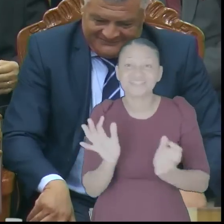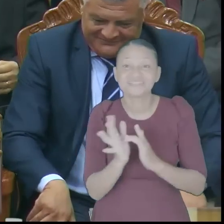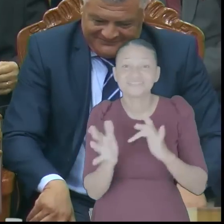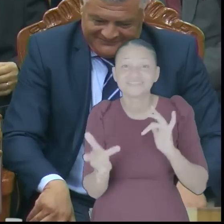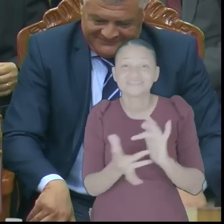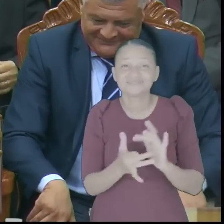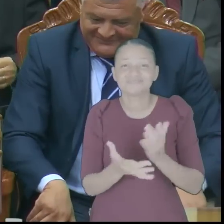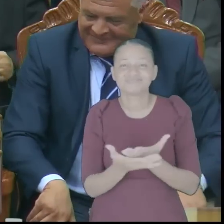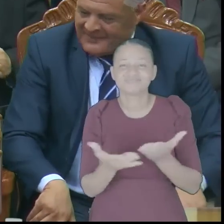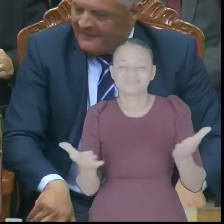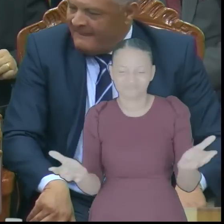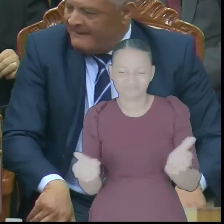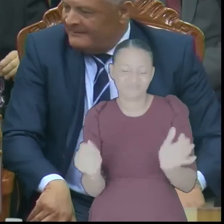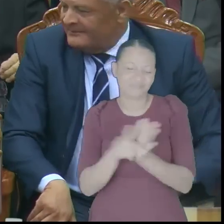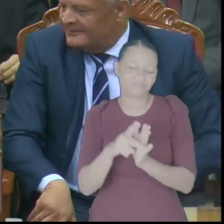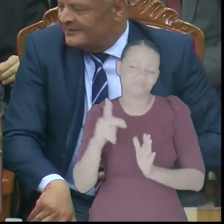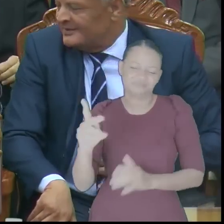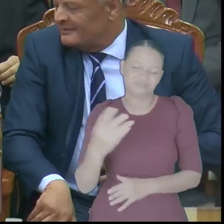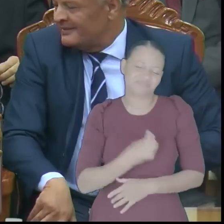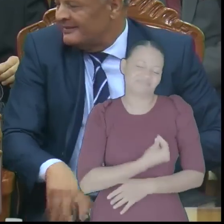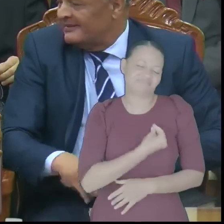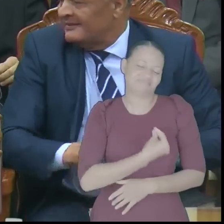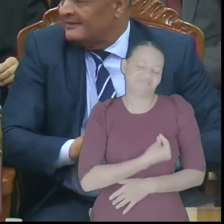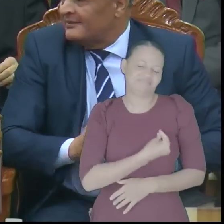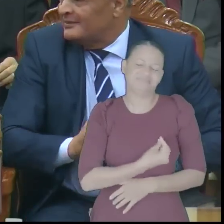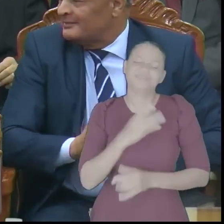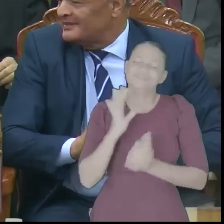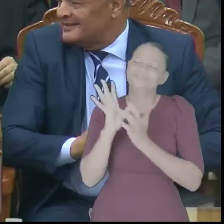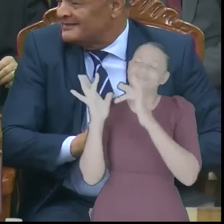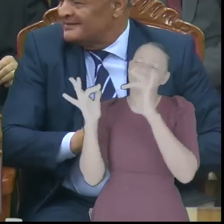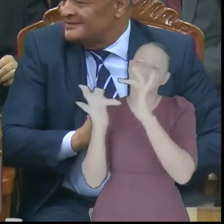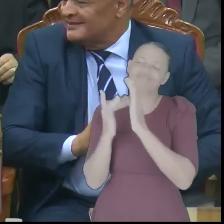Jesus é a própria vida. Ele disse que ele é a vida.